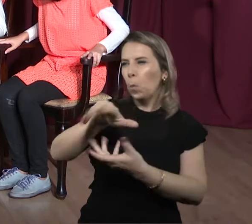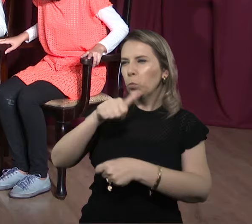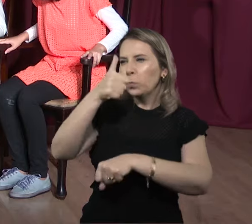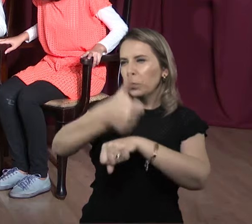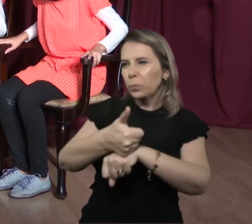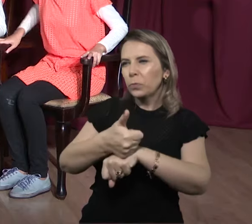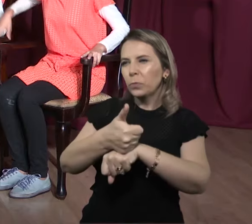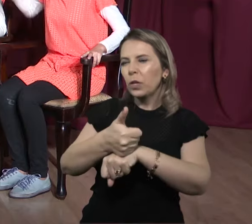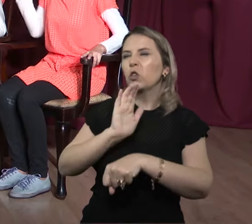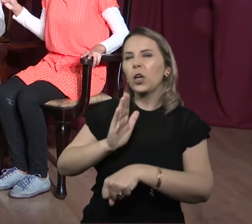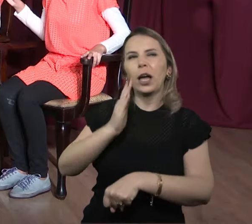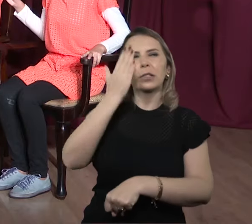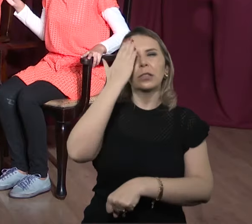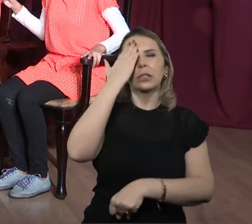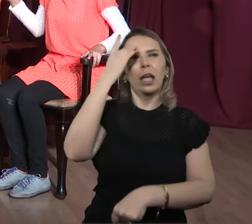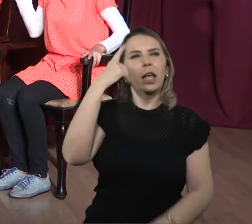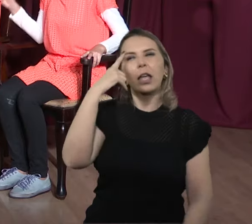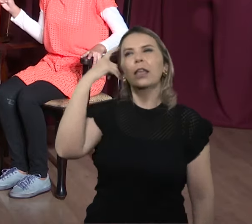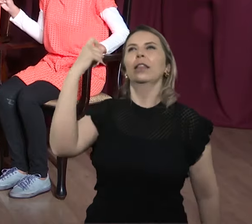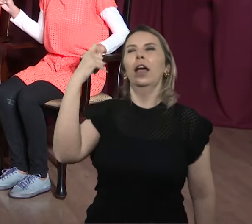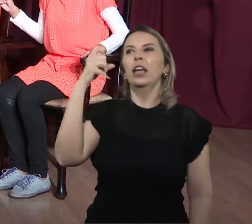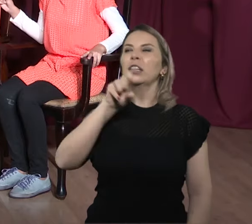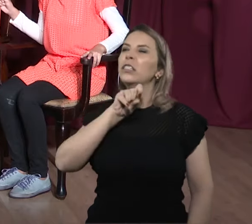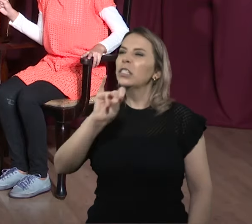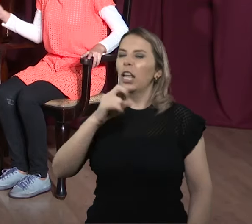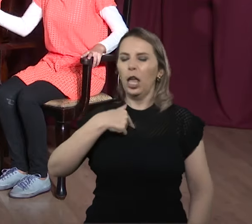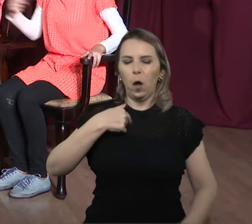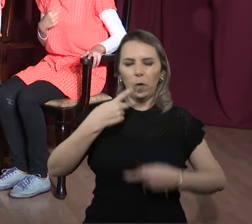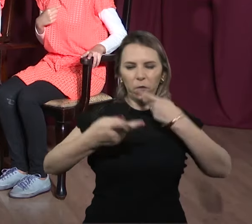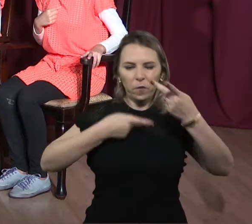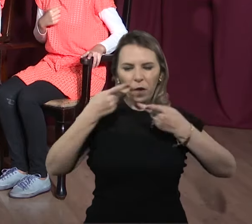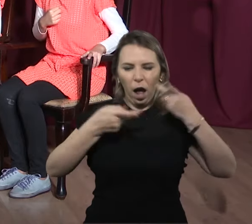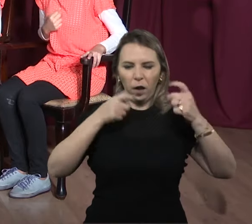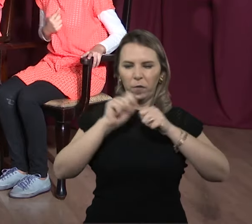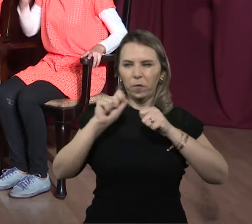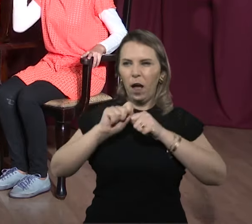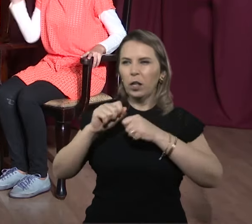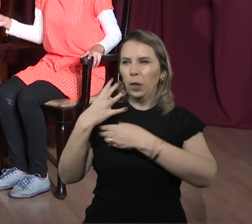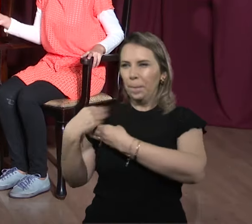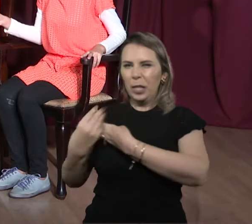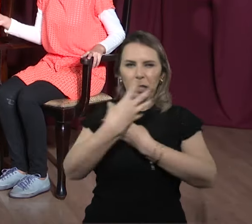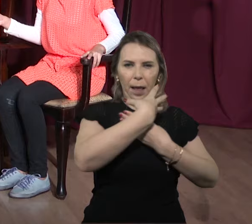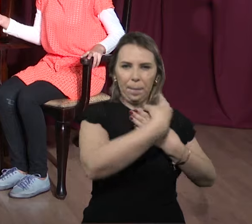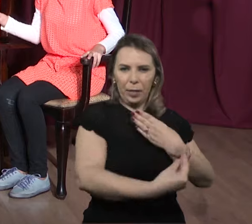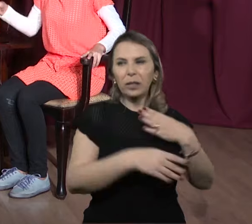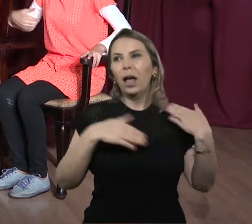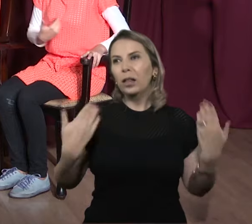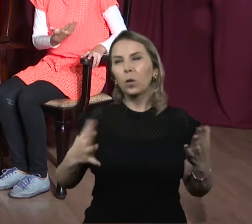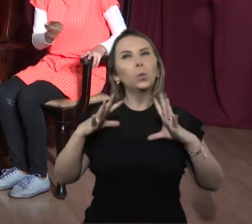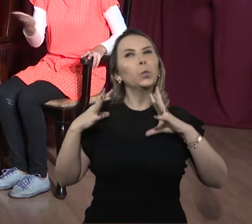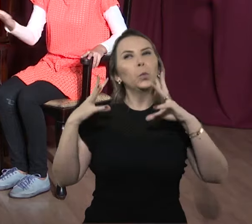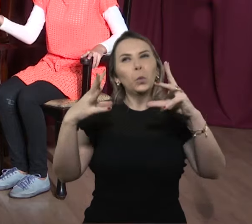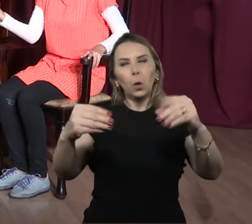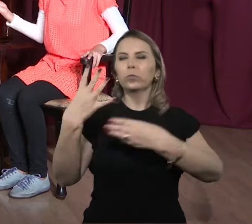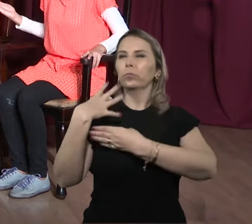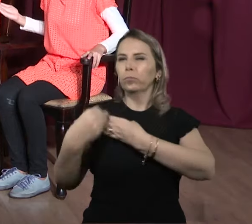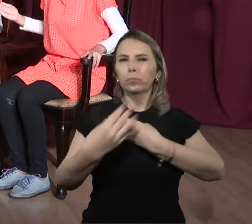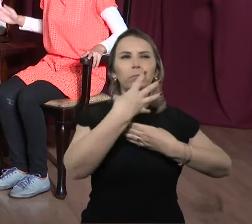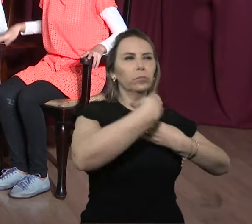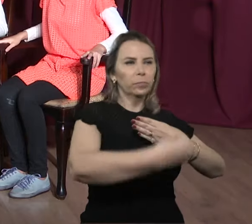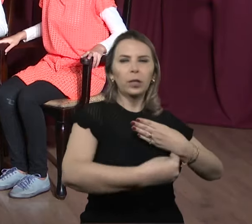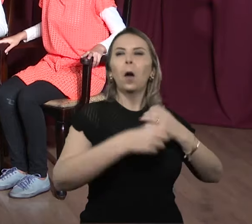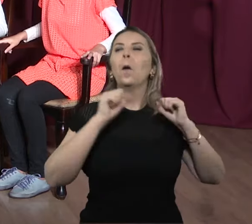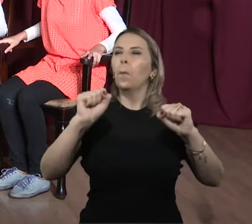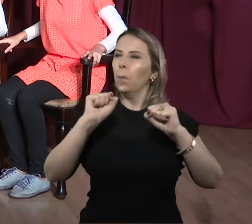contaminar o mundo. Já sei, tive uma ideia. Se tudo que eu faço, vocês imitam, então todos podem